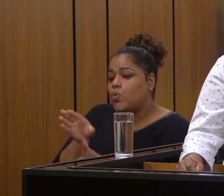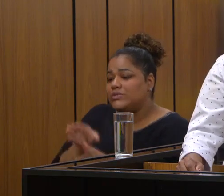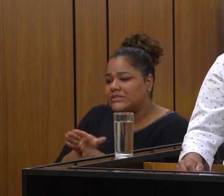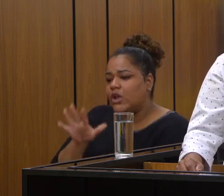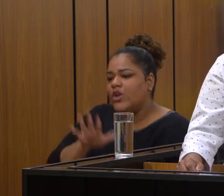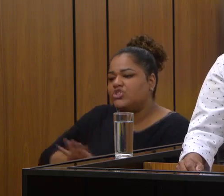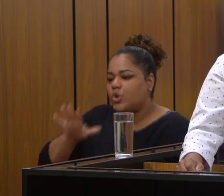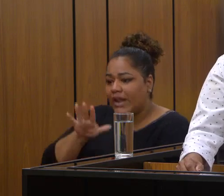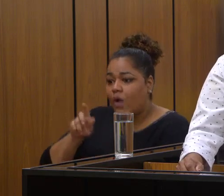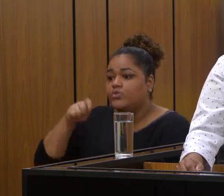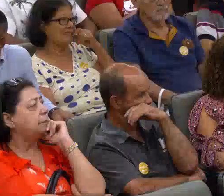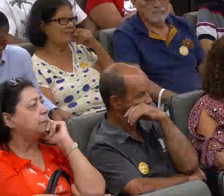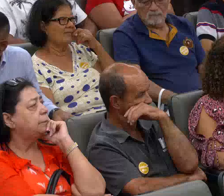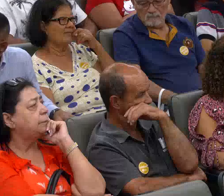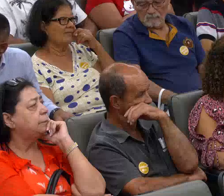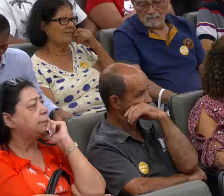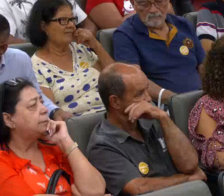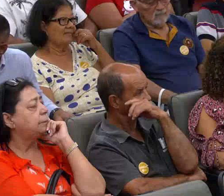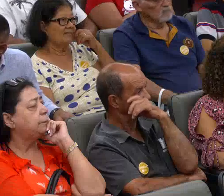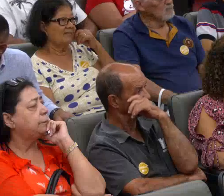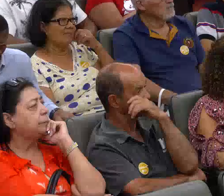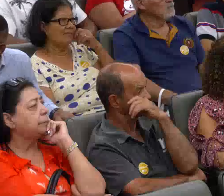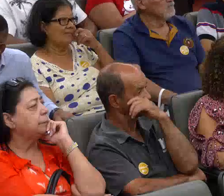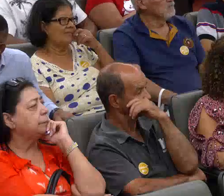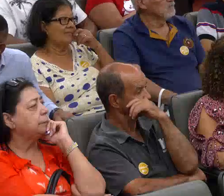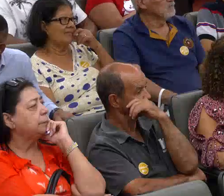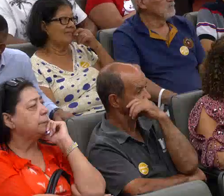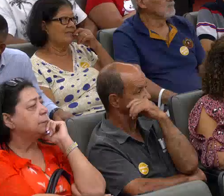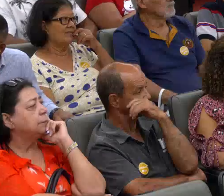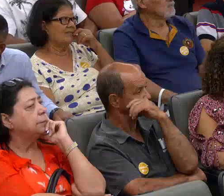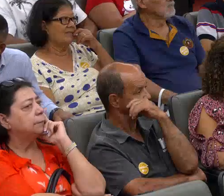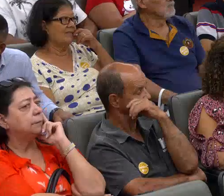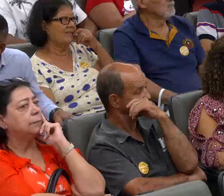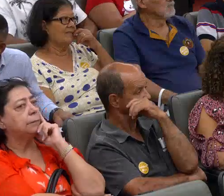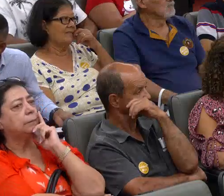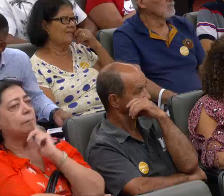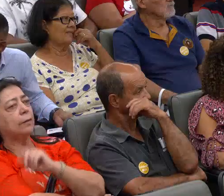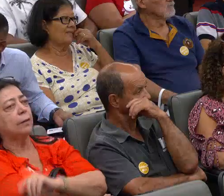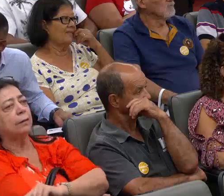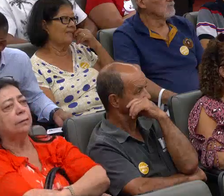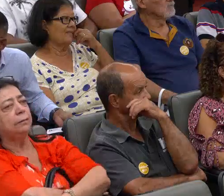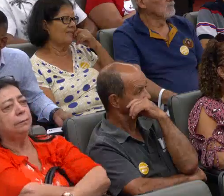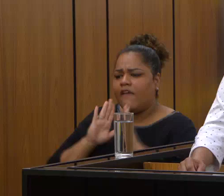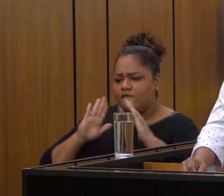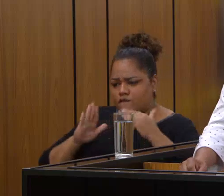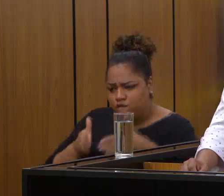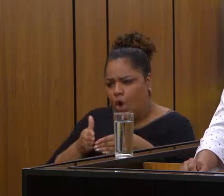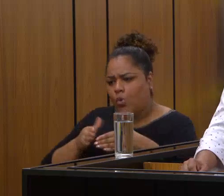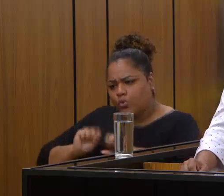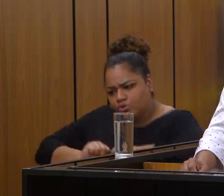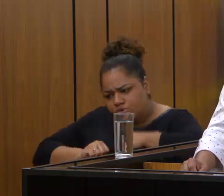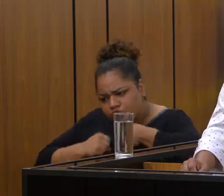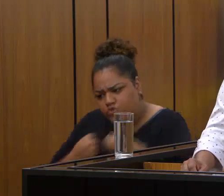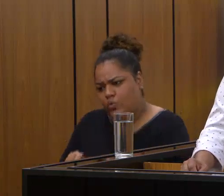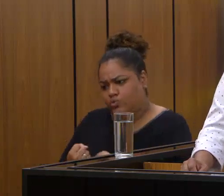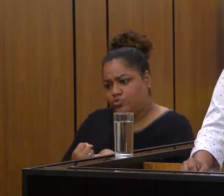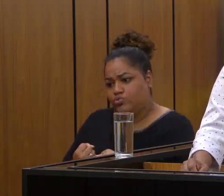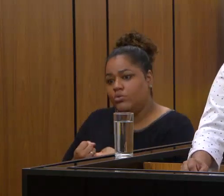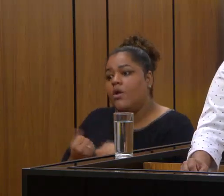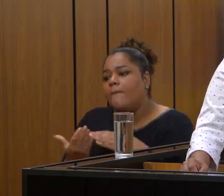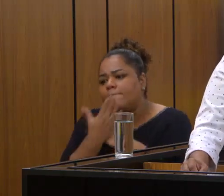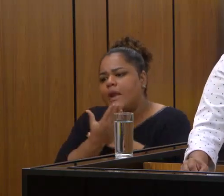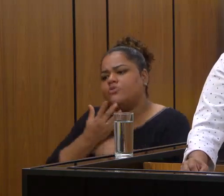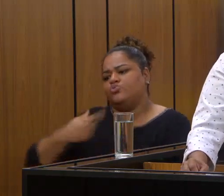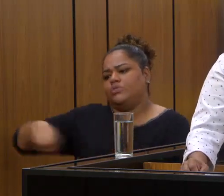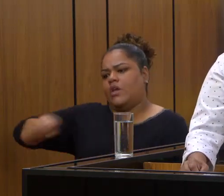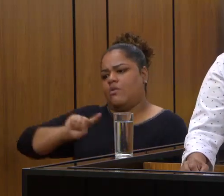máximo haja Vista o grande número de vítimas sendo a maioria idosas